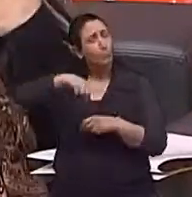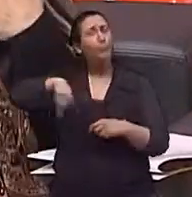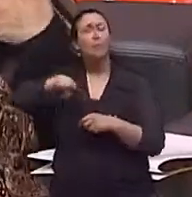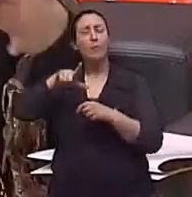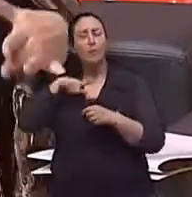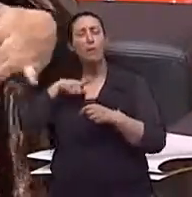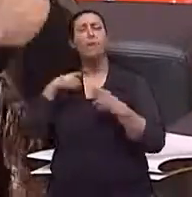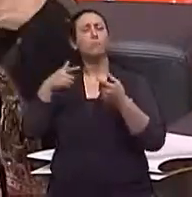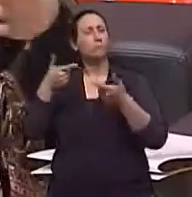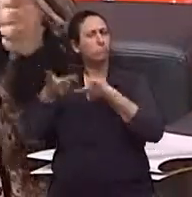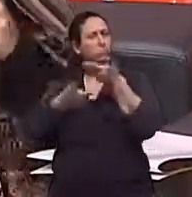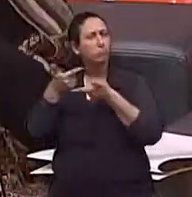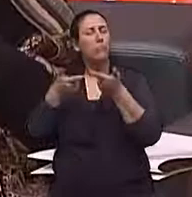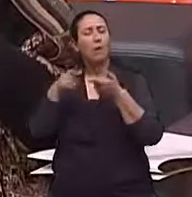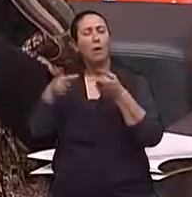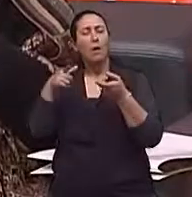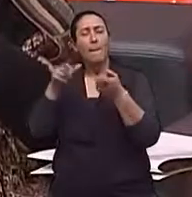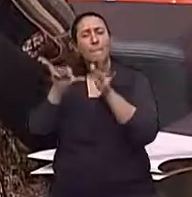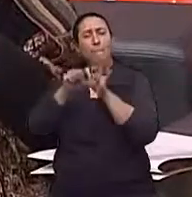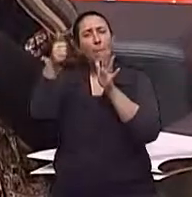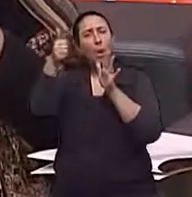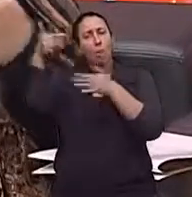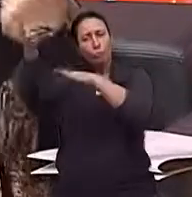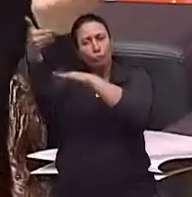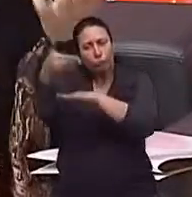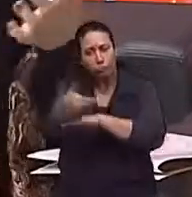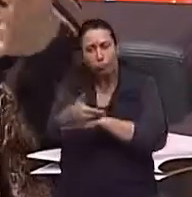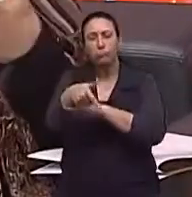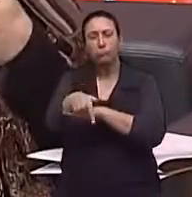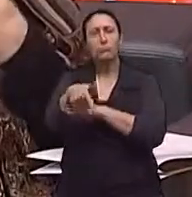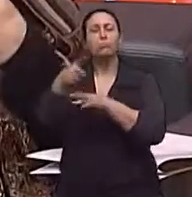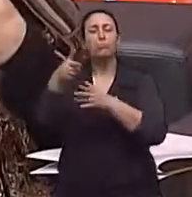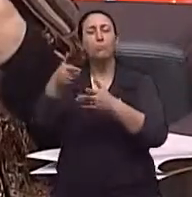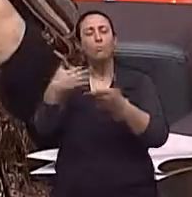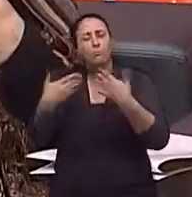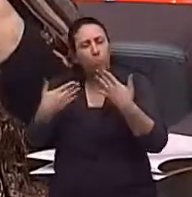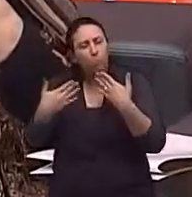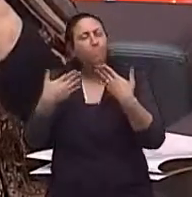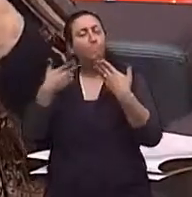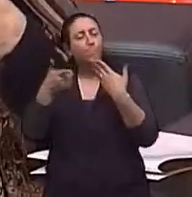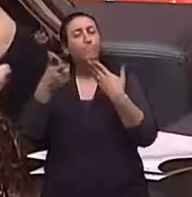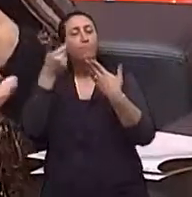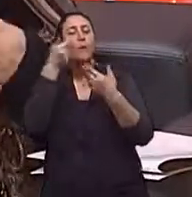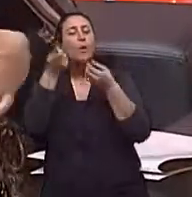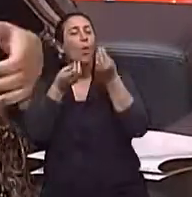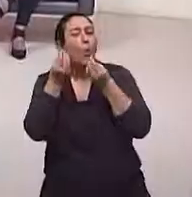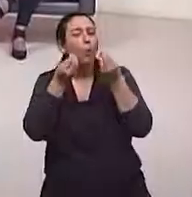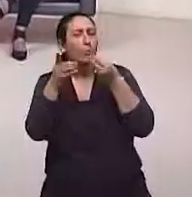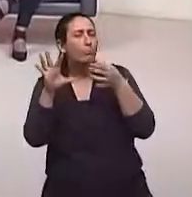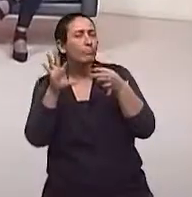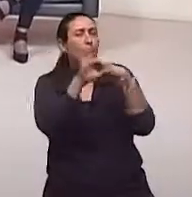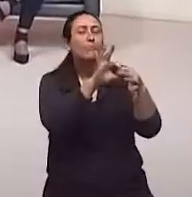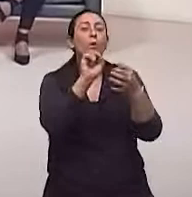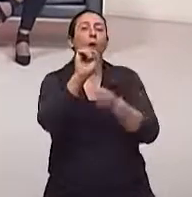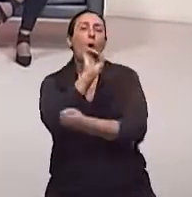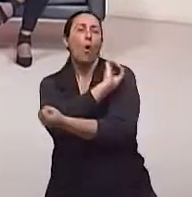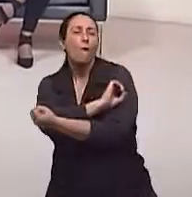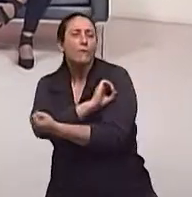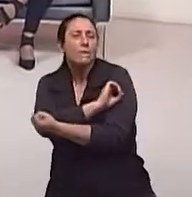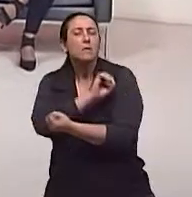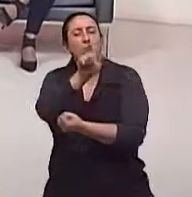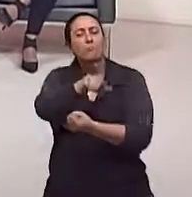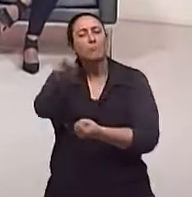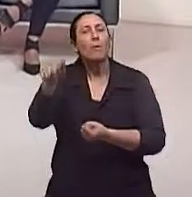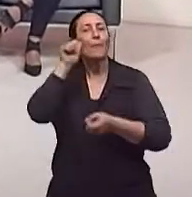após o acolhimento e os primeiros atendimentos vinculá-las a oficinas onde